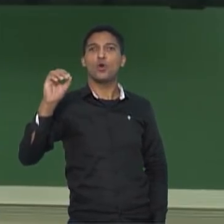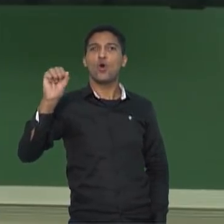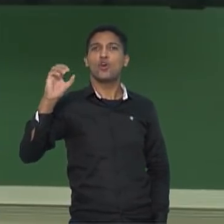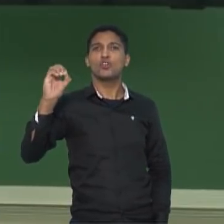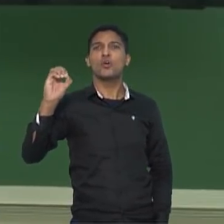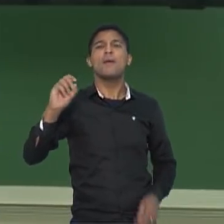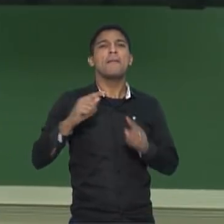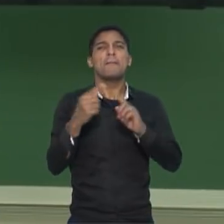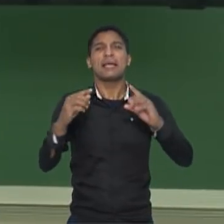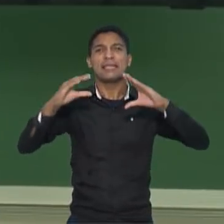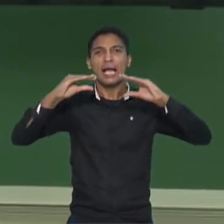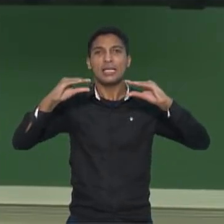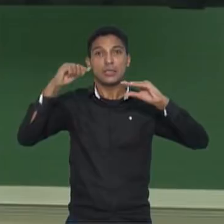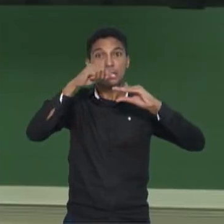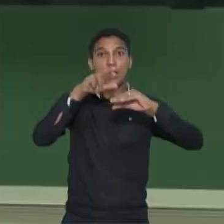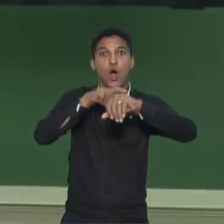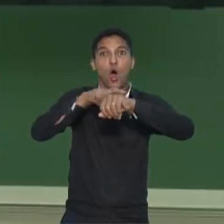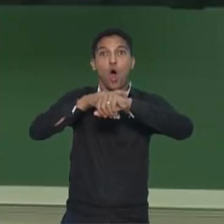descobrir.